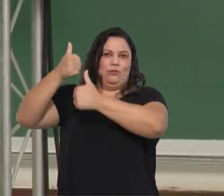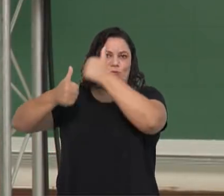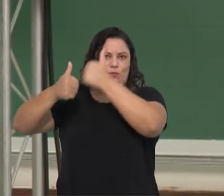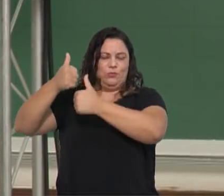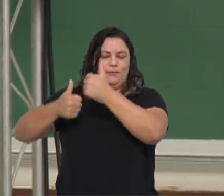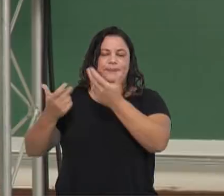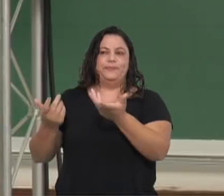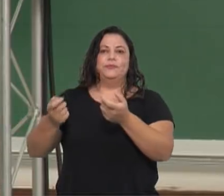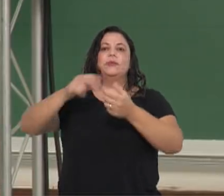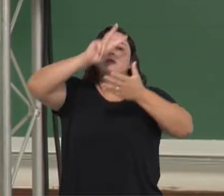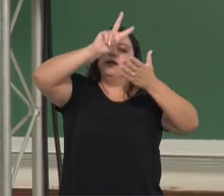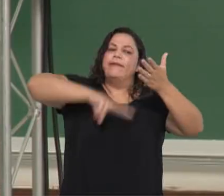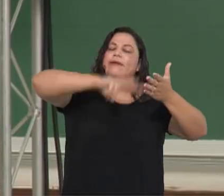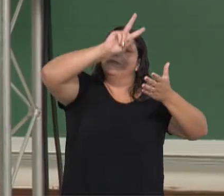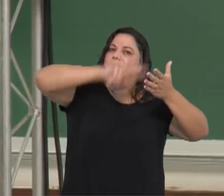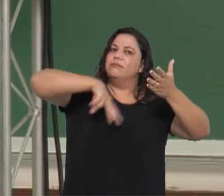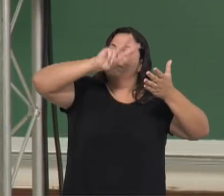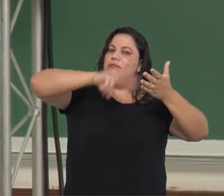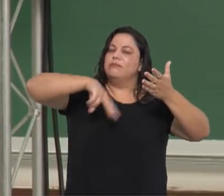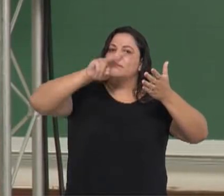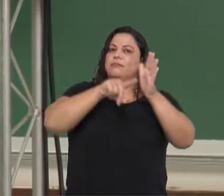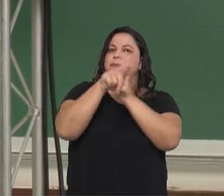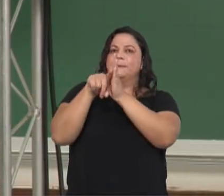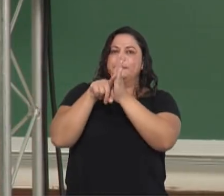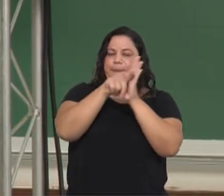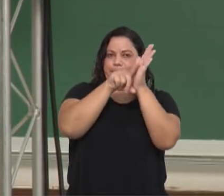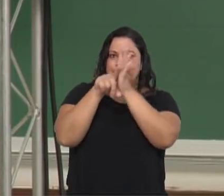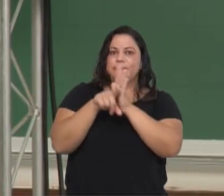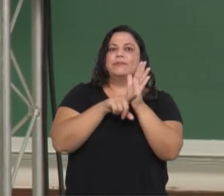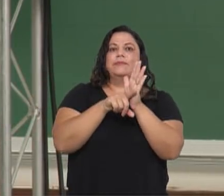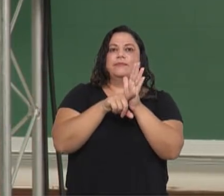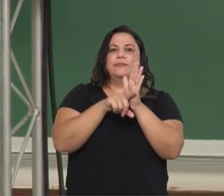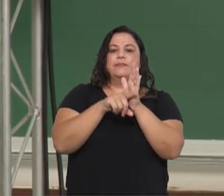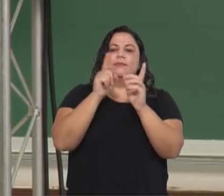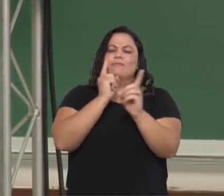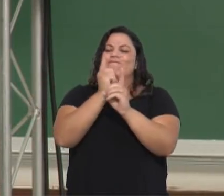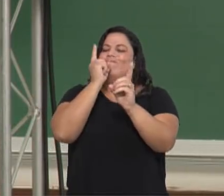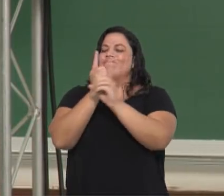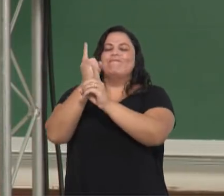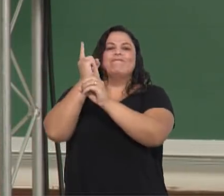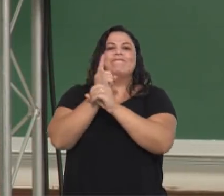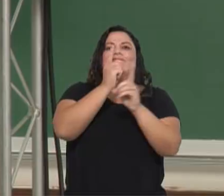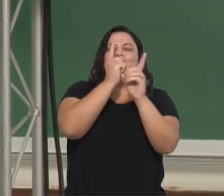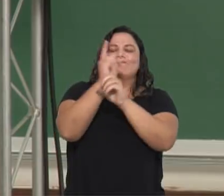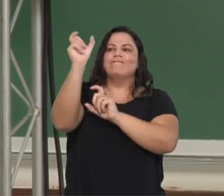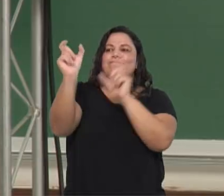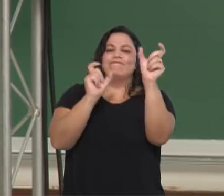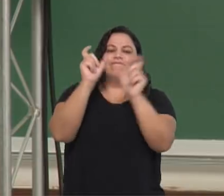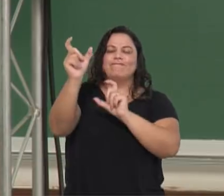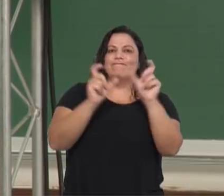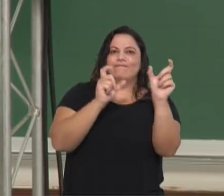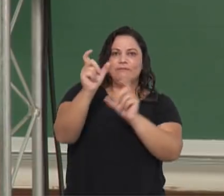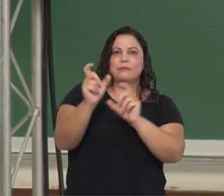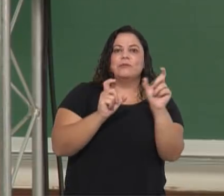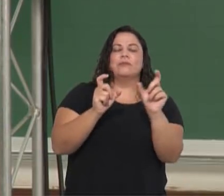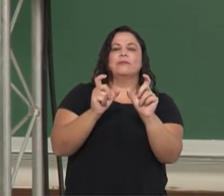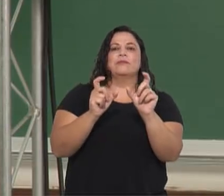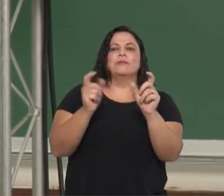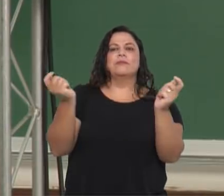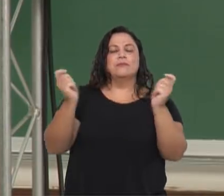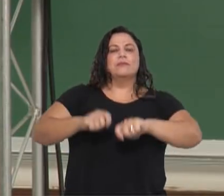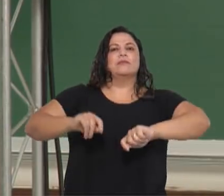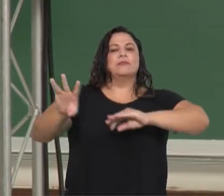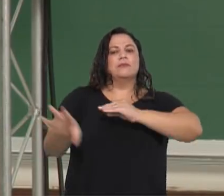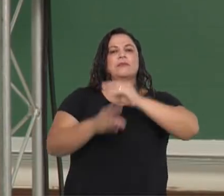fazer essa leitura, essa pesquisa, encontrando o máximo possível de palavras. E aí você vai